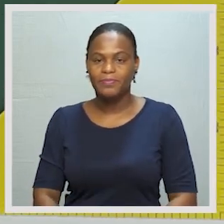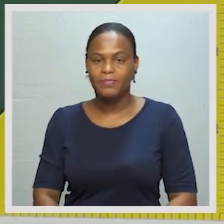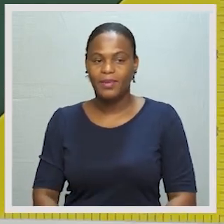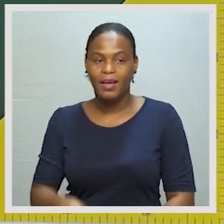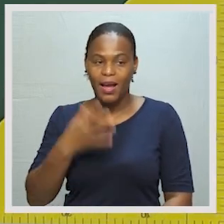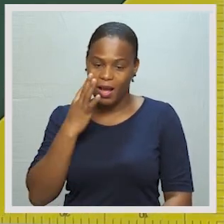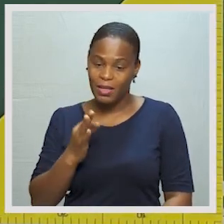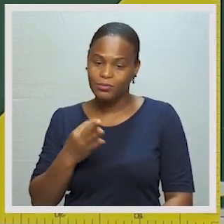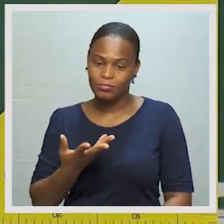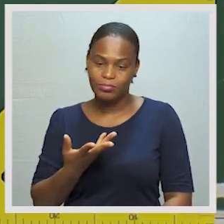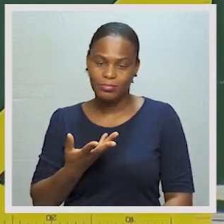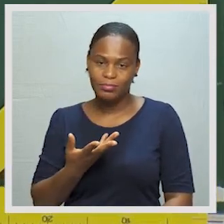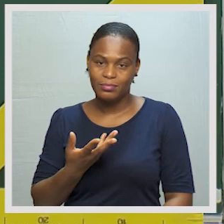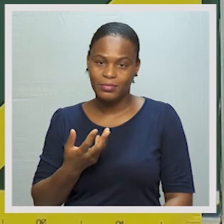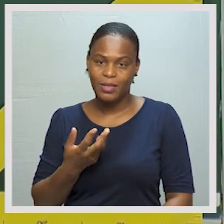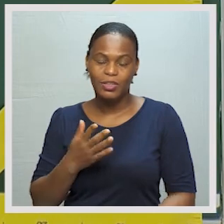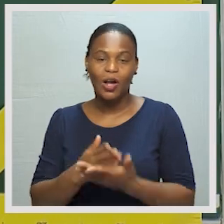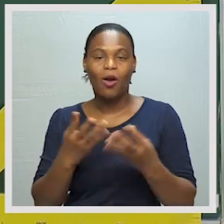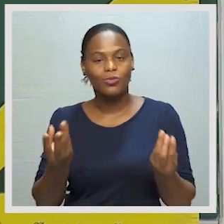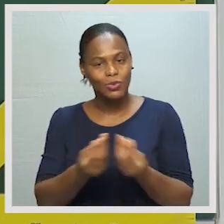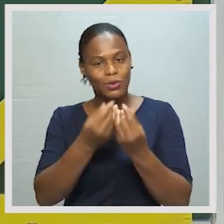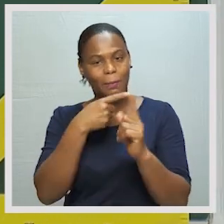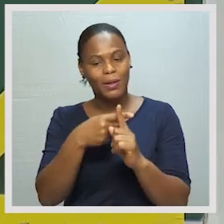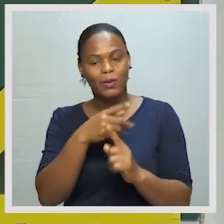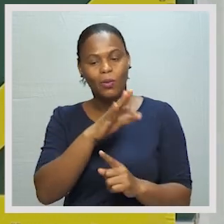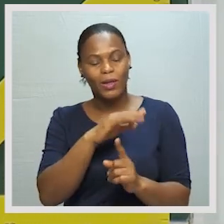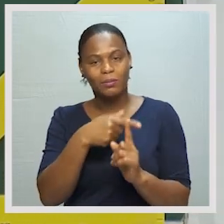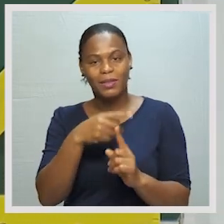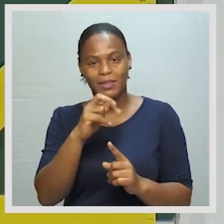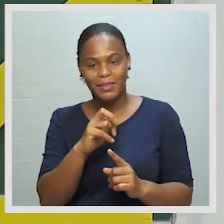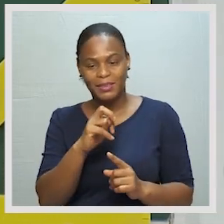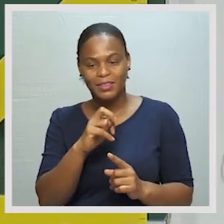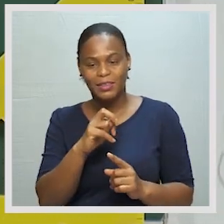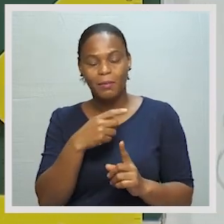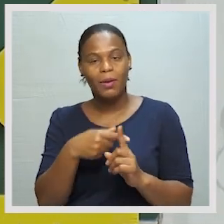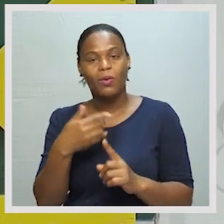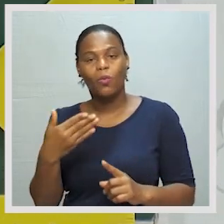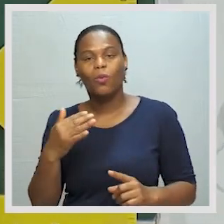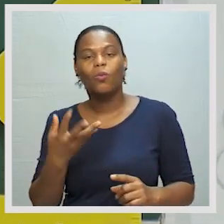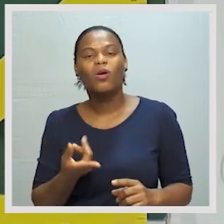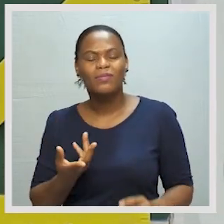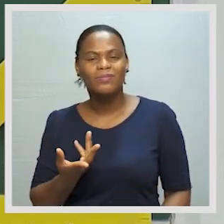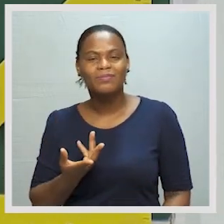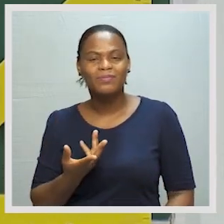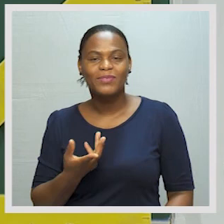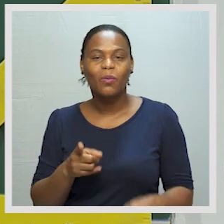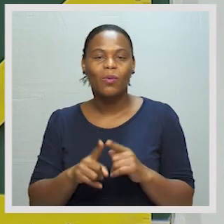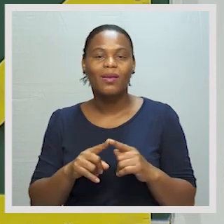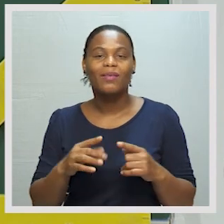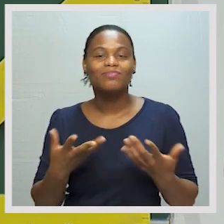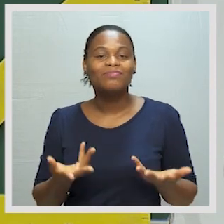Então, assim, é só somar 4 mais 3 mais 1, que